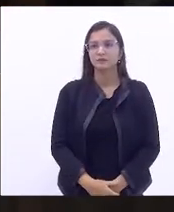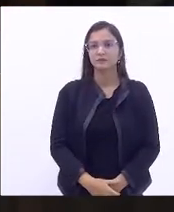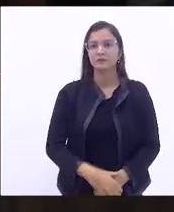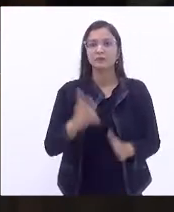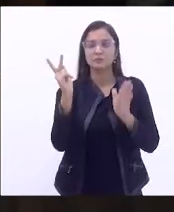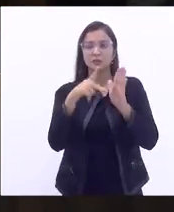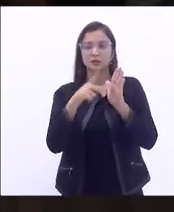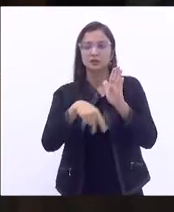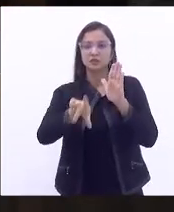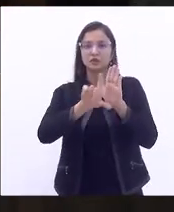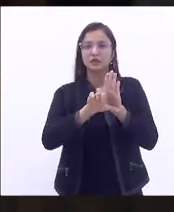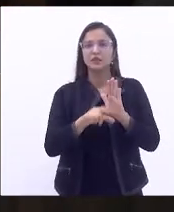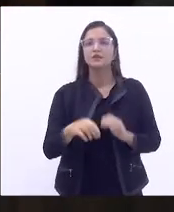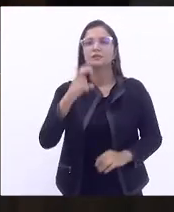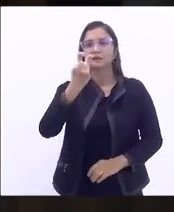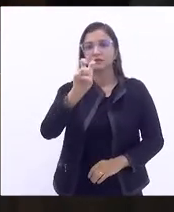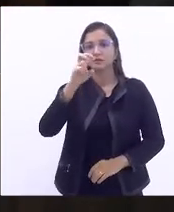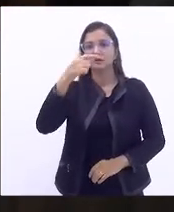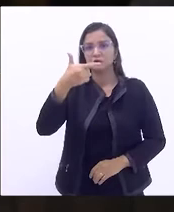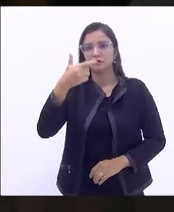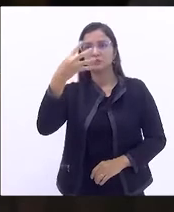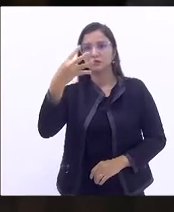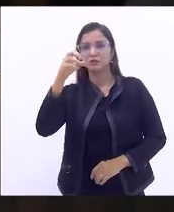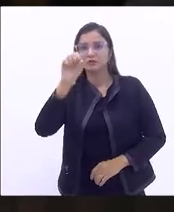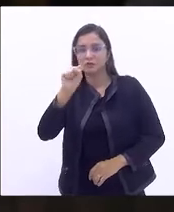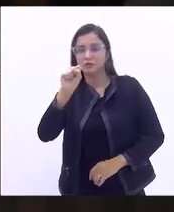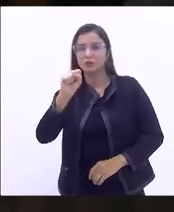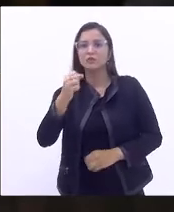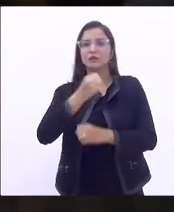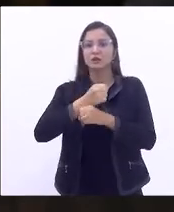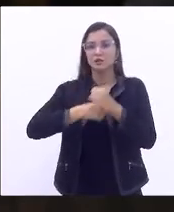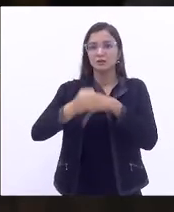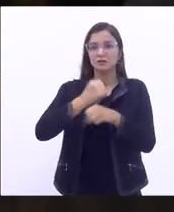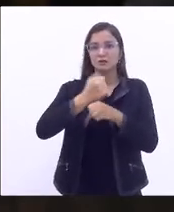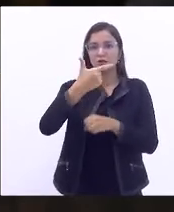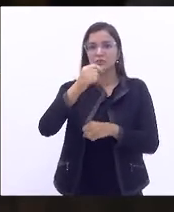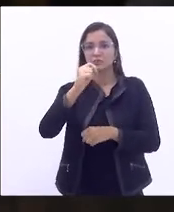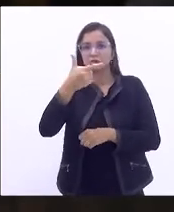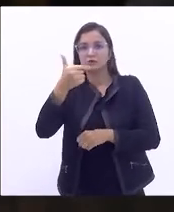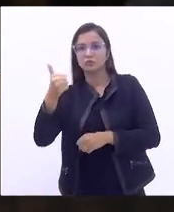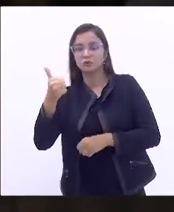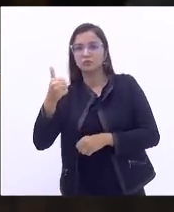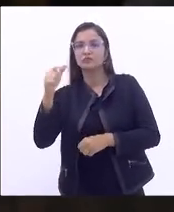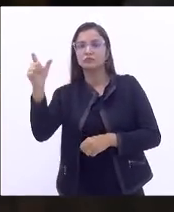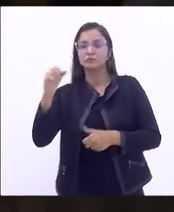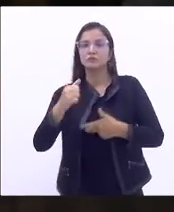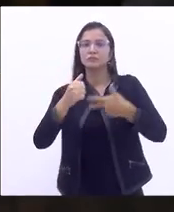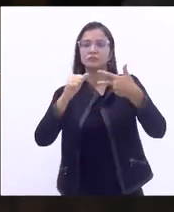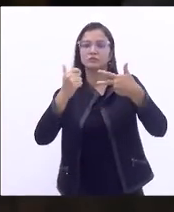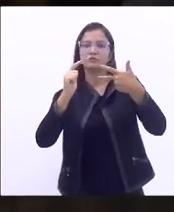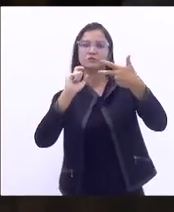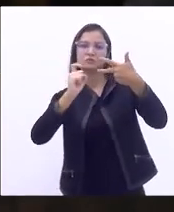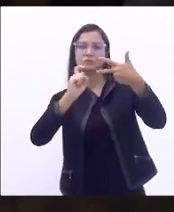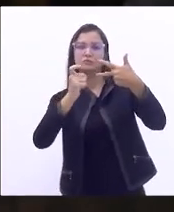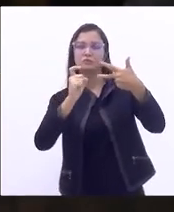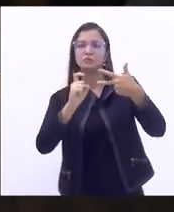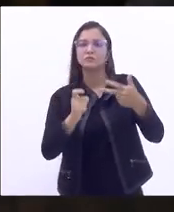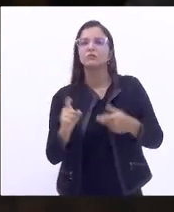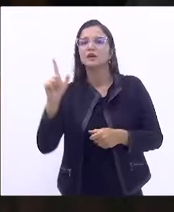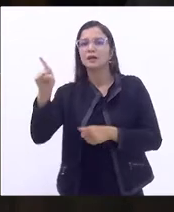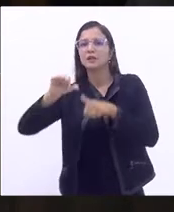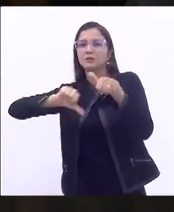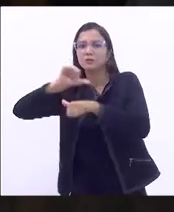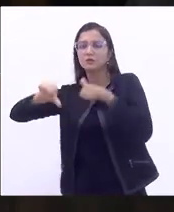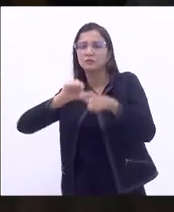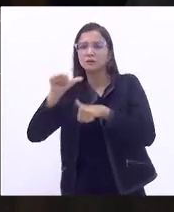Projeto de Lei 5248, de 21, de autoria do Poder Executivo, mensagem 37, de 21, que altera o artigo,